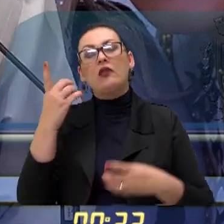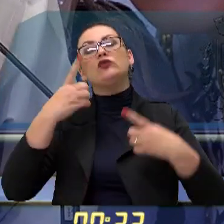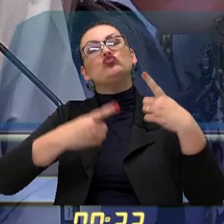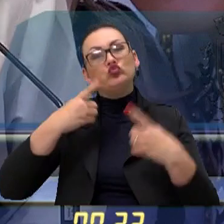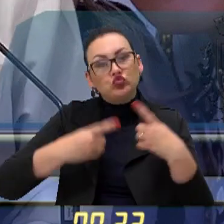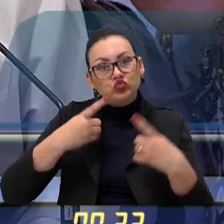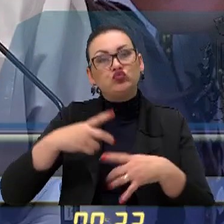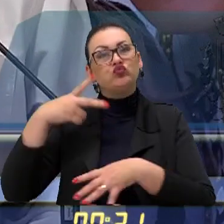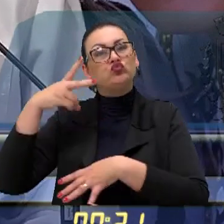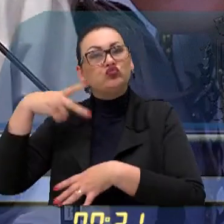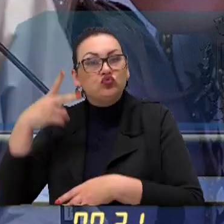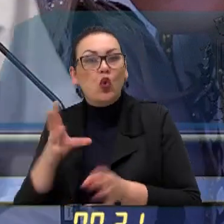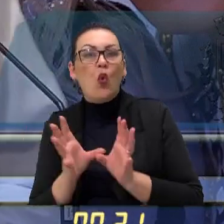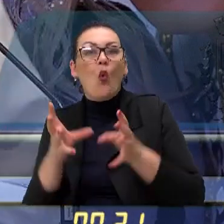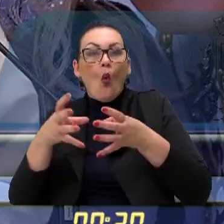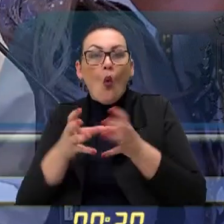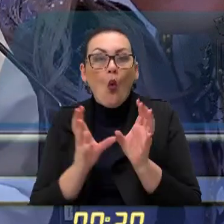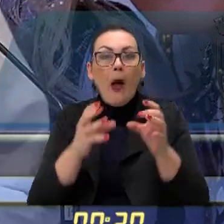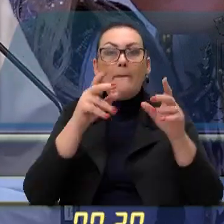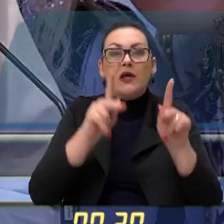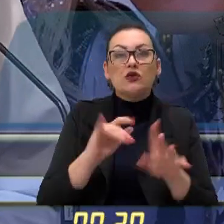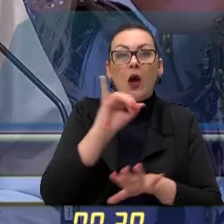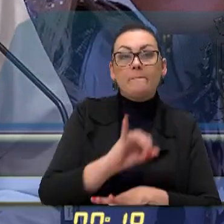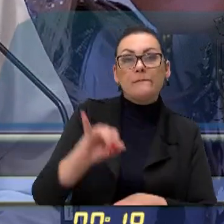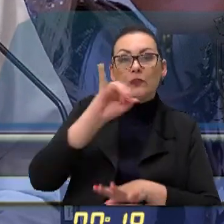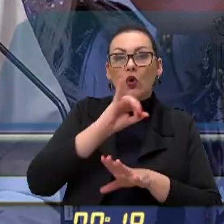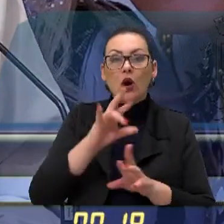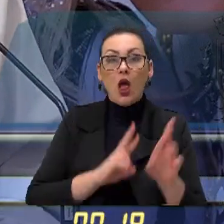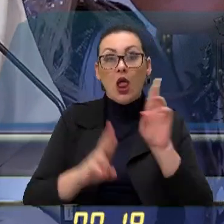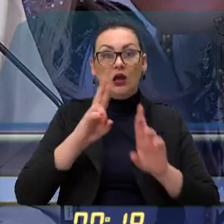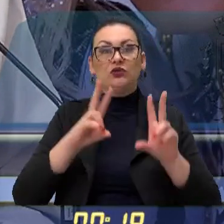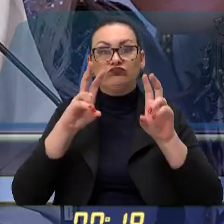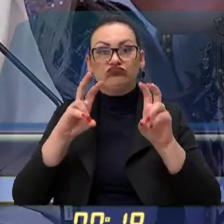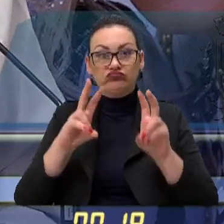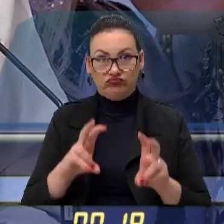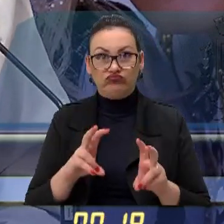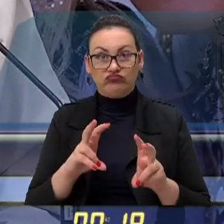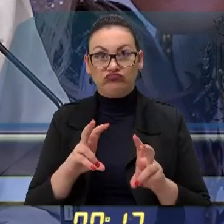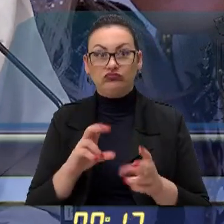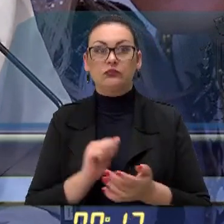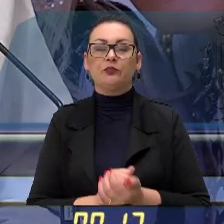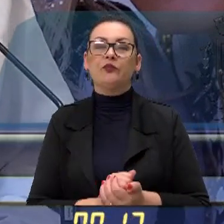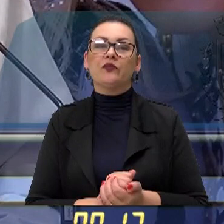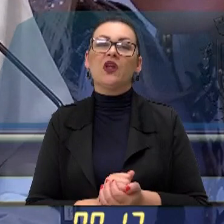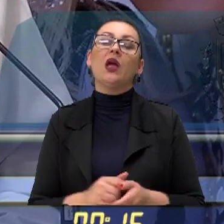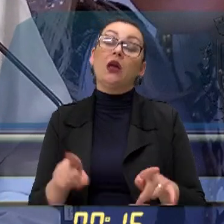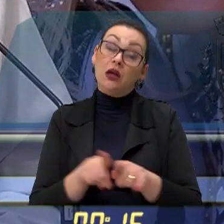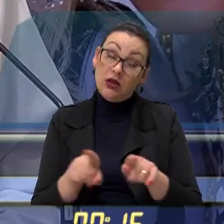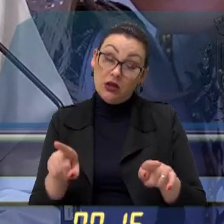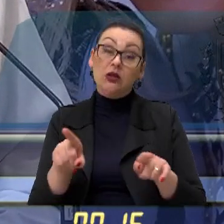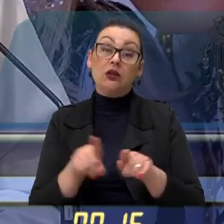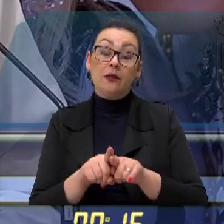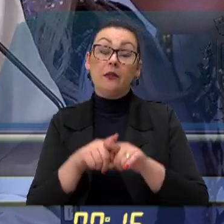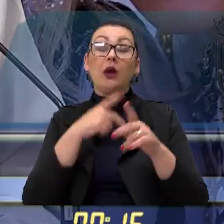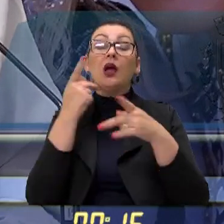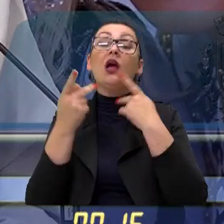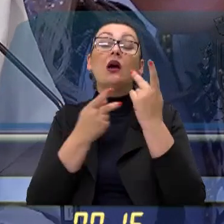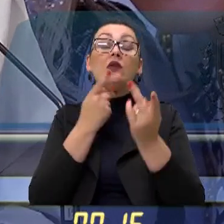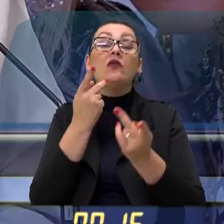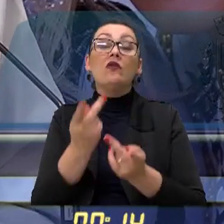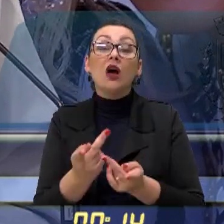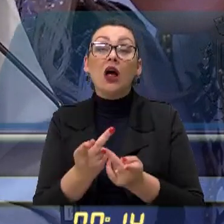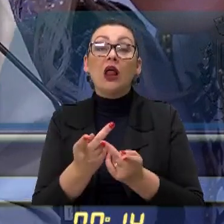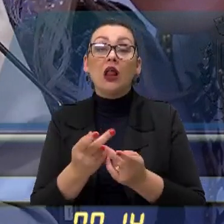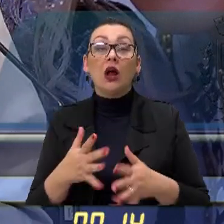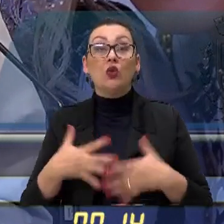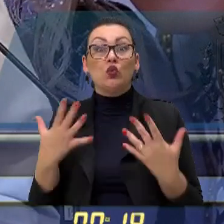de Vereadores com entidades e autoridades ligadas ao tema. E não poderia deixar também de expressar